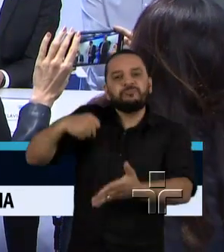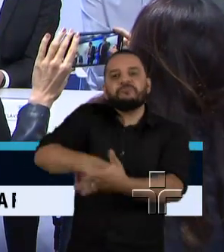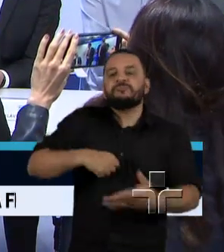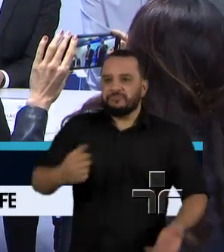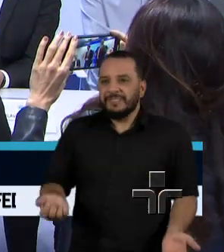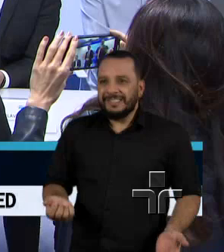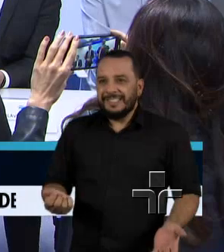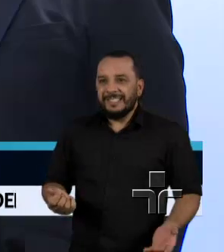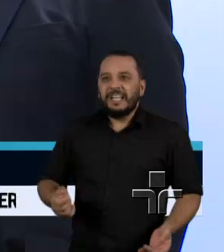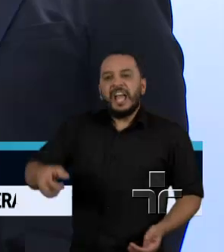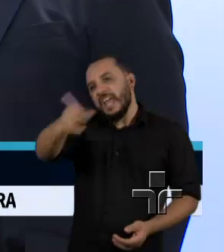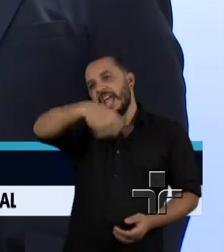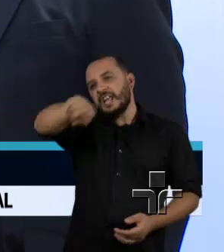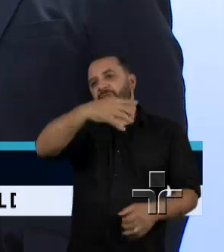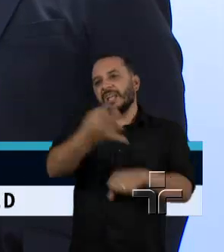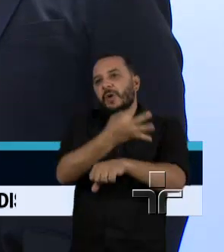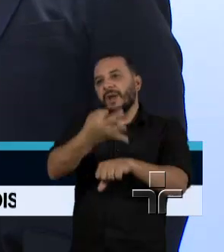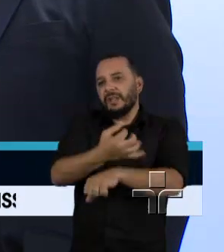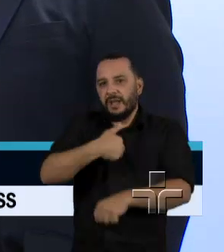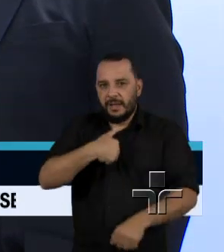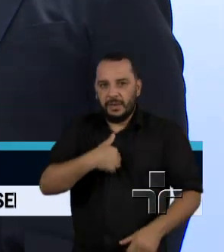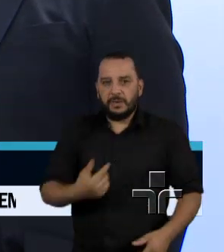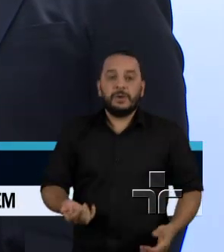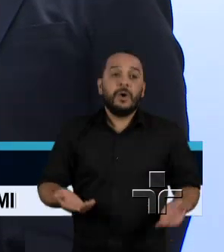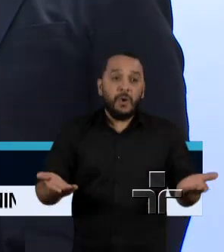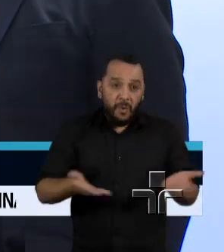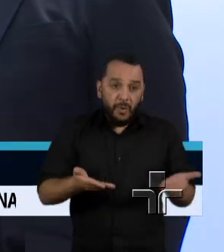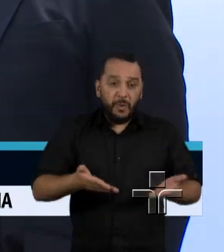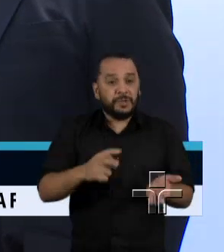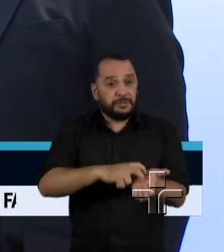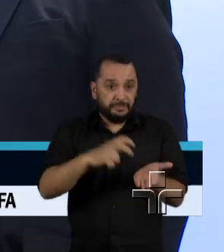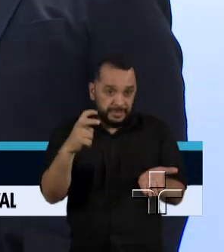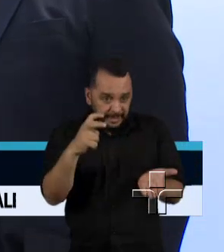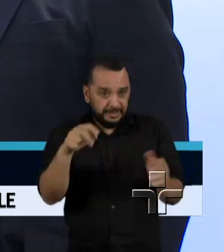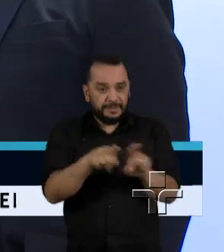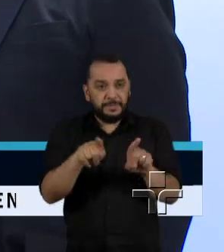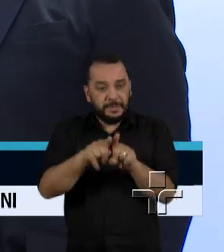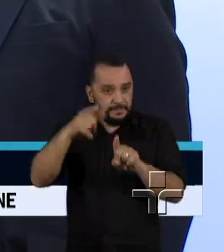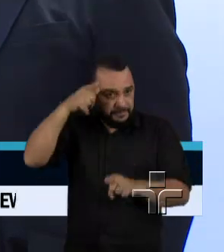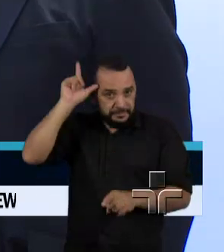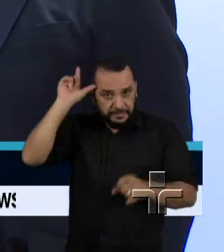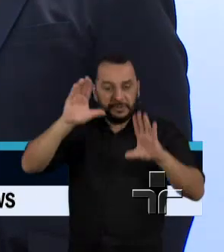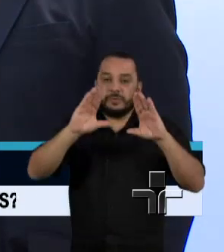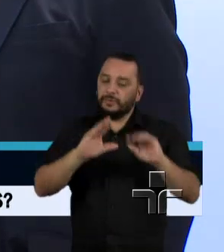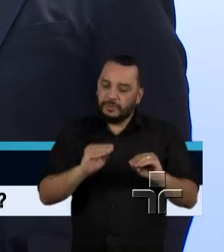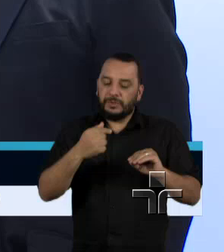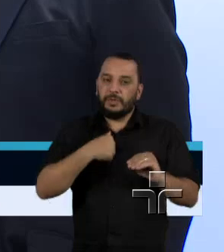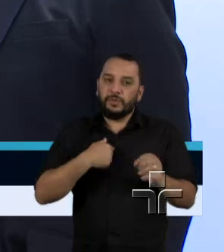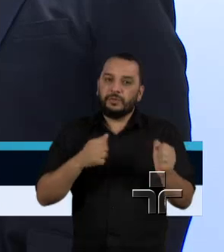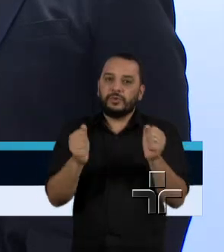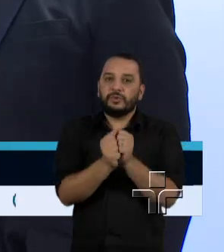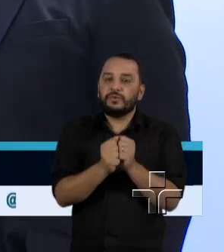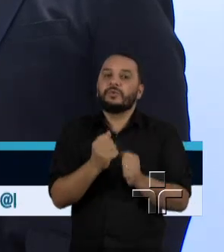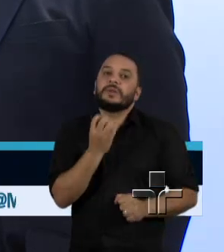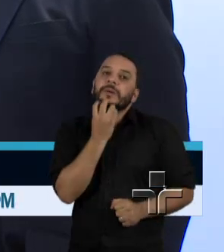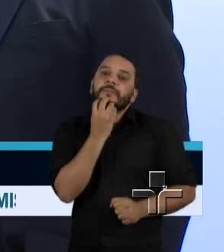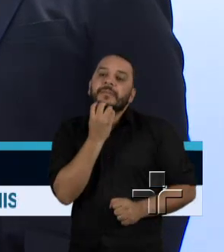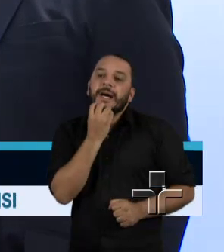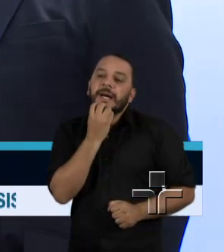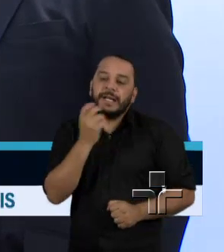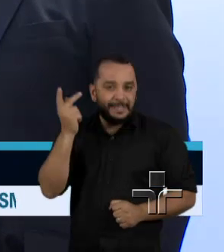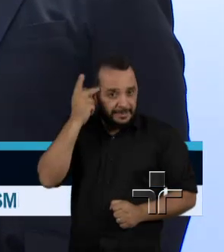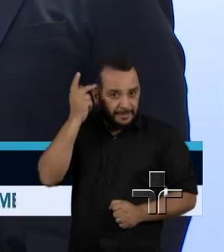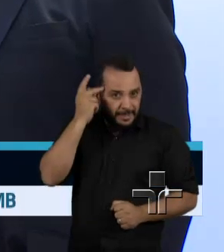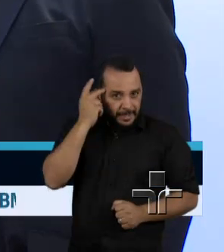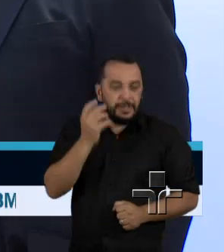vai segurar é ele. Hoje pela manhã e ontem à noite, com Rodrigo Maia aqui em São Paulo, o